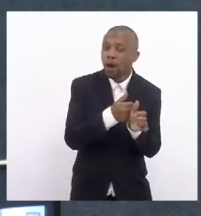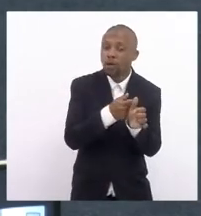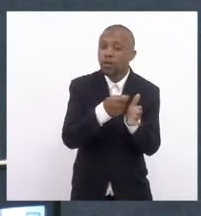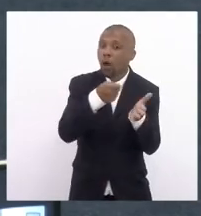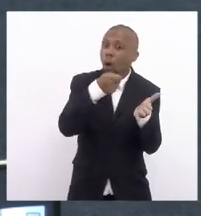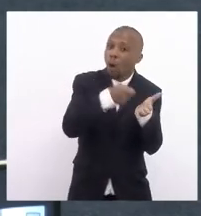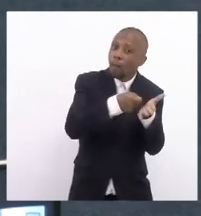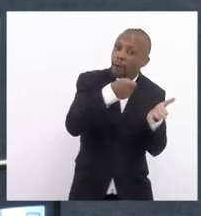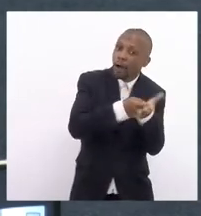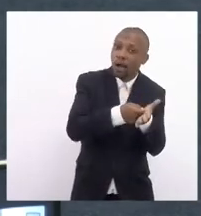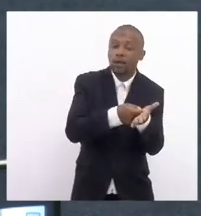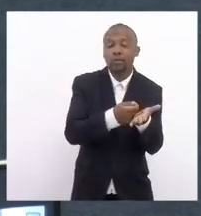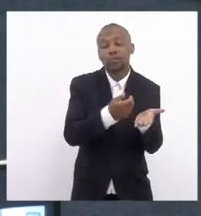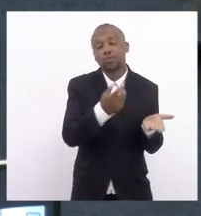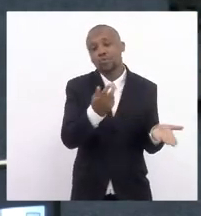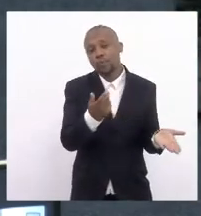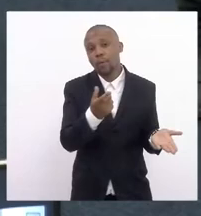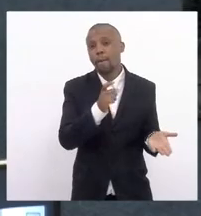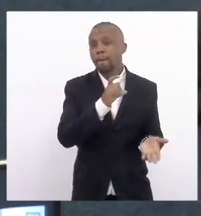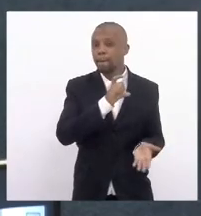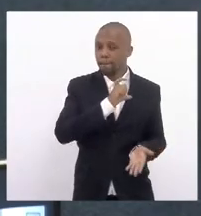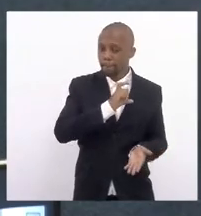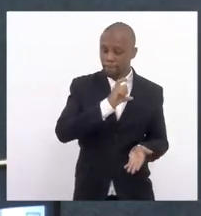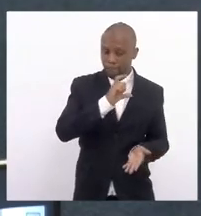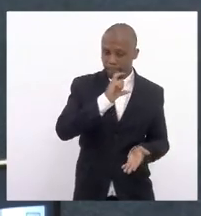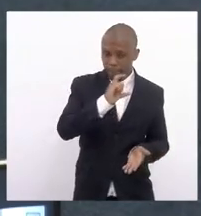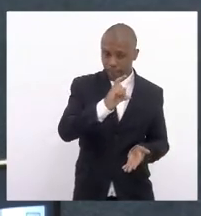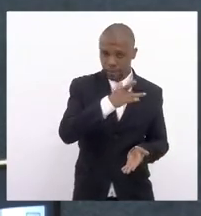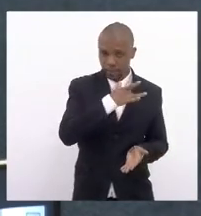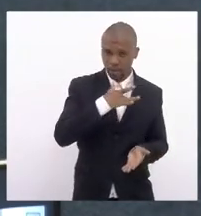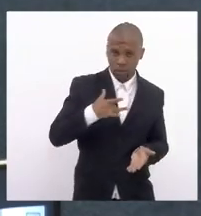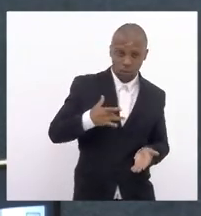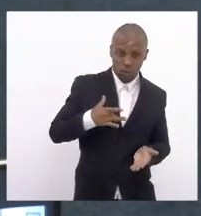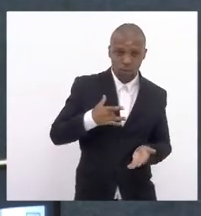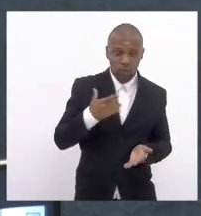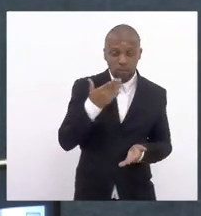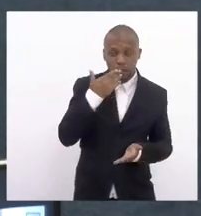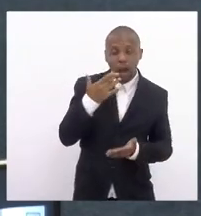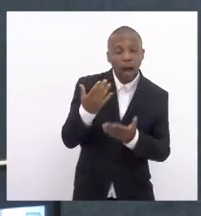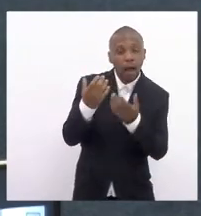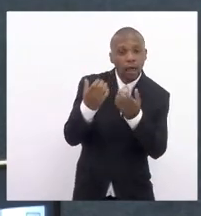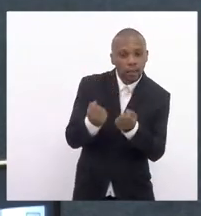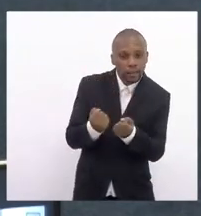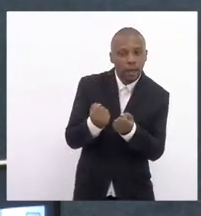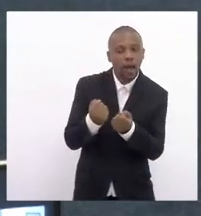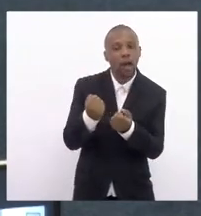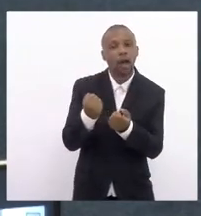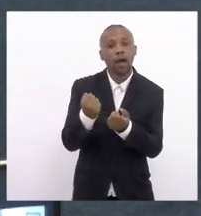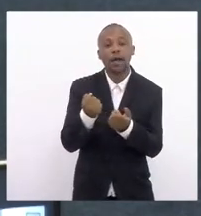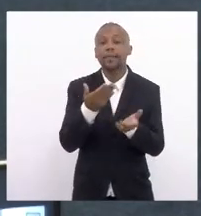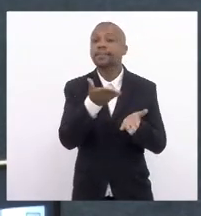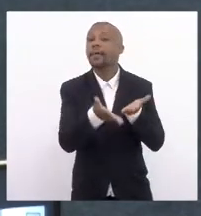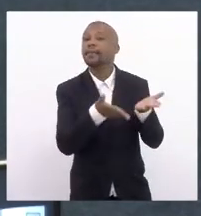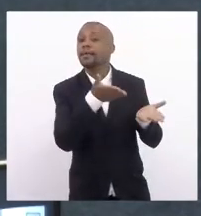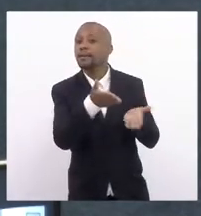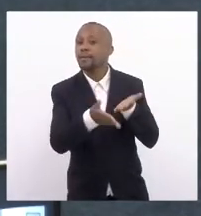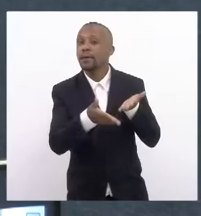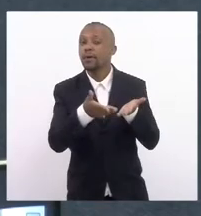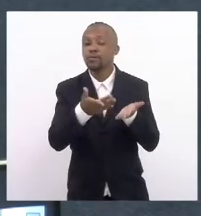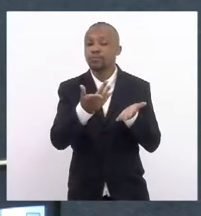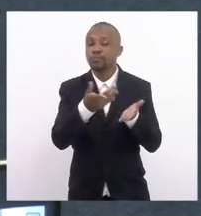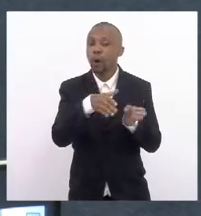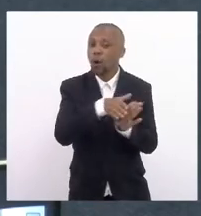planos de saúde aceitarem outros tratamentos prescritos pelos médicos. O que isso tem a